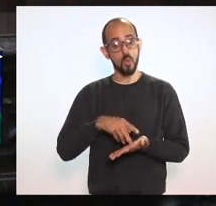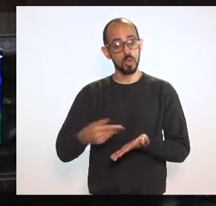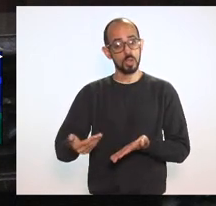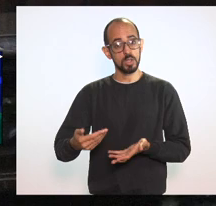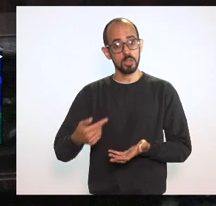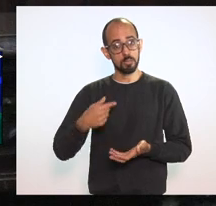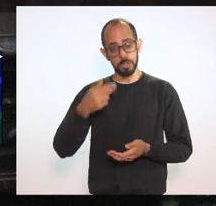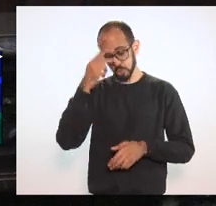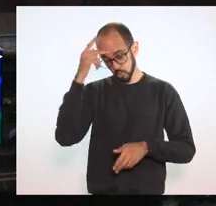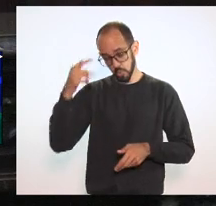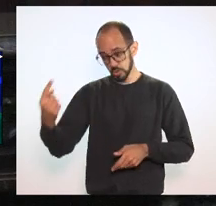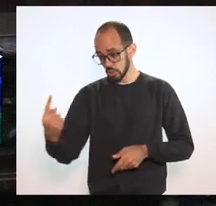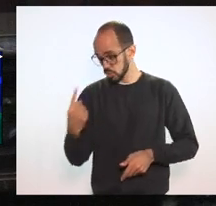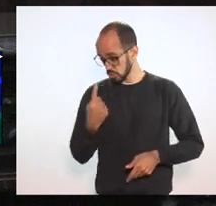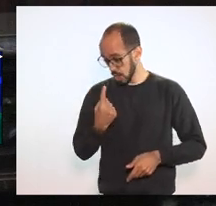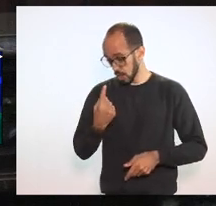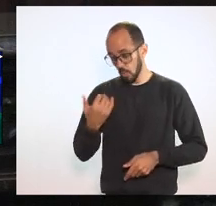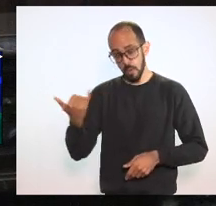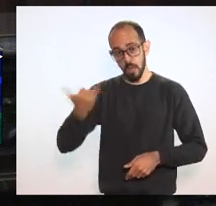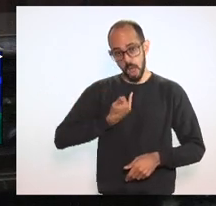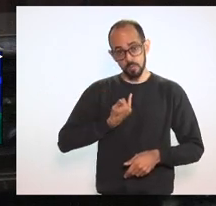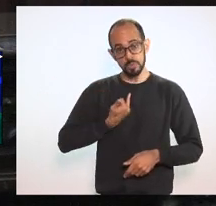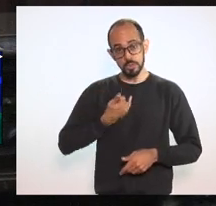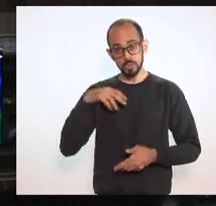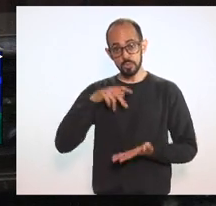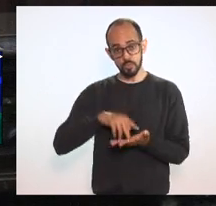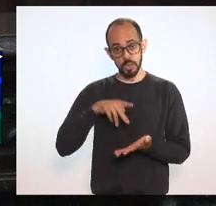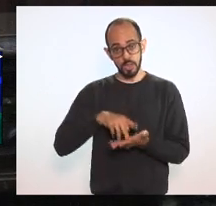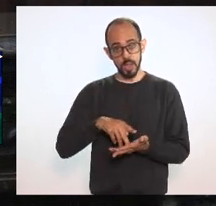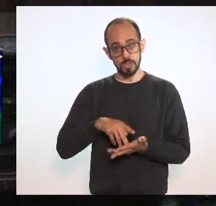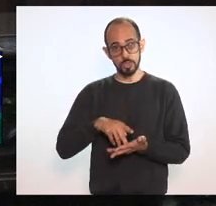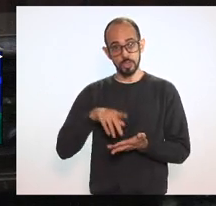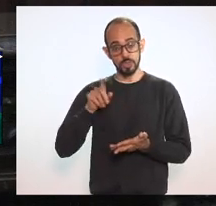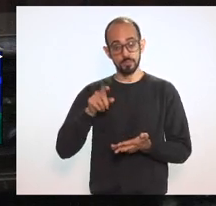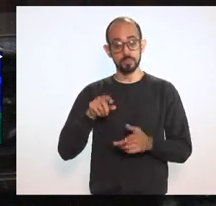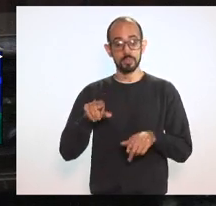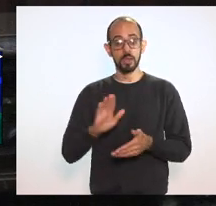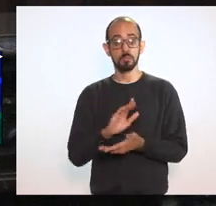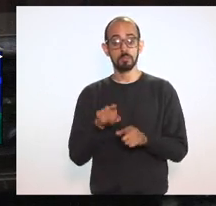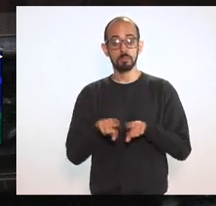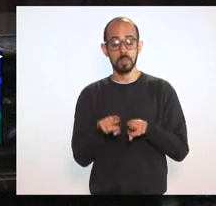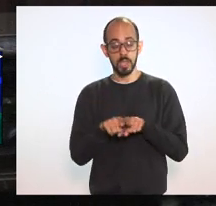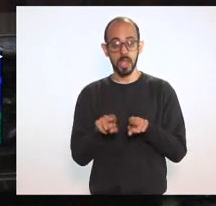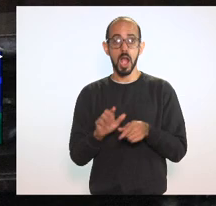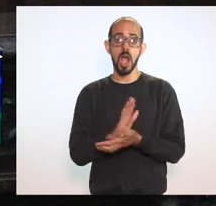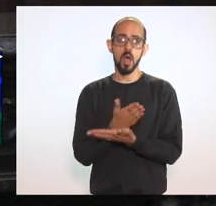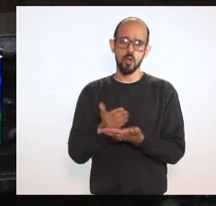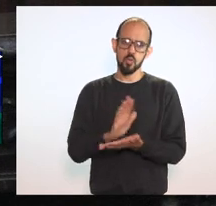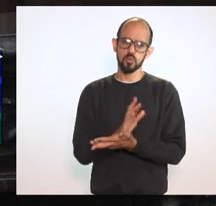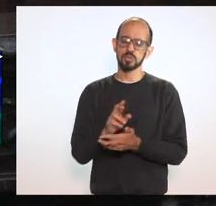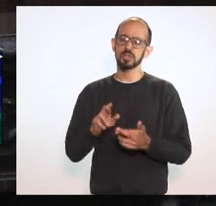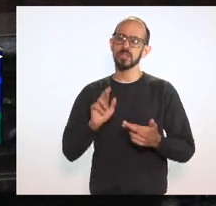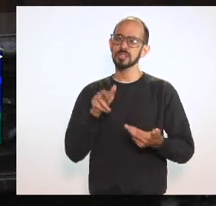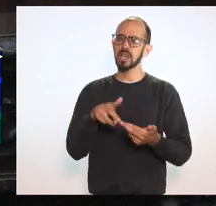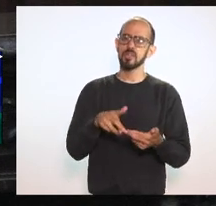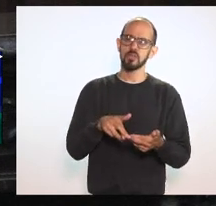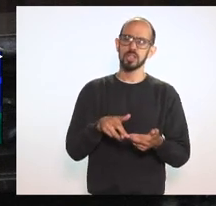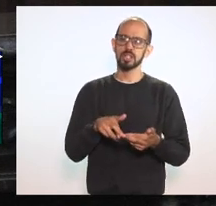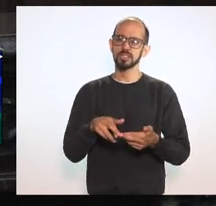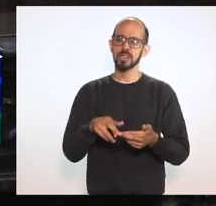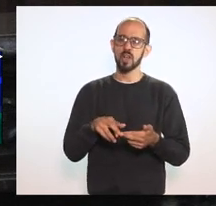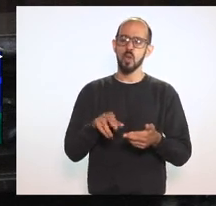chegam a partir de pessoas que se referenciam na nossa luta contra as desigualdades sociais